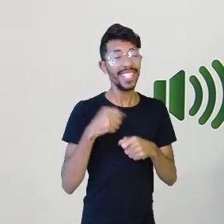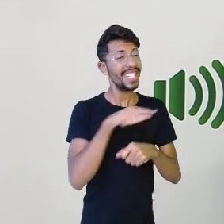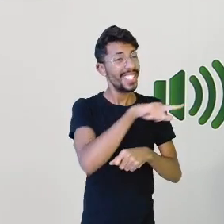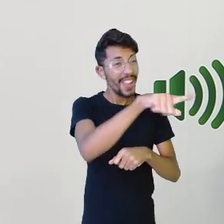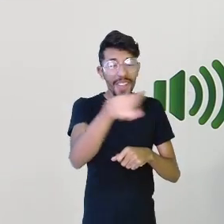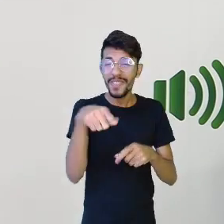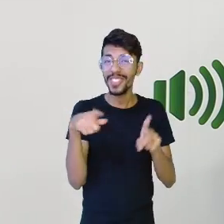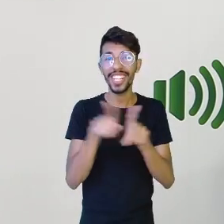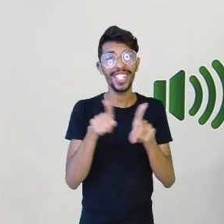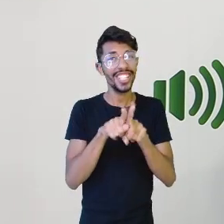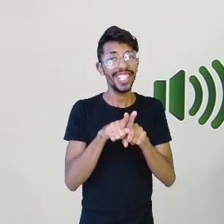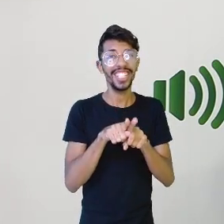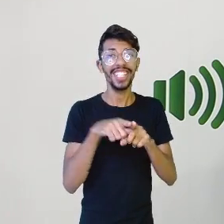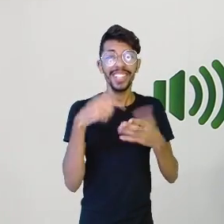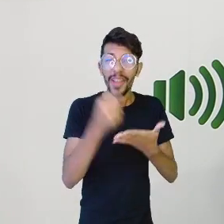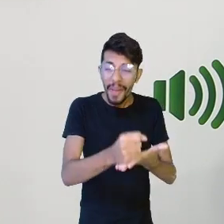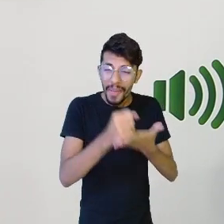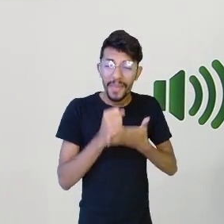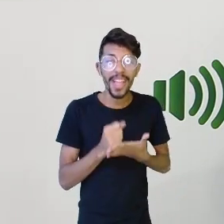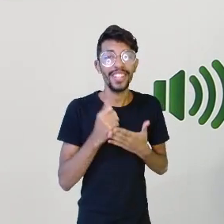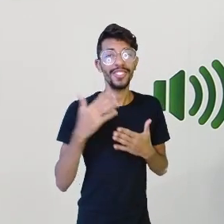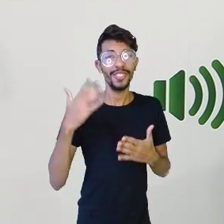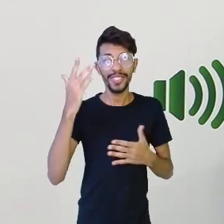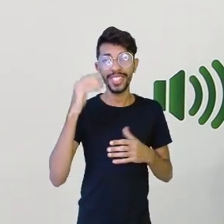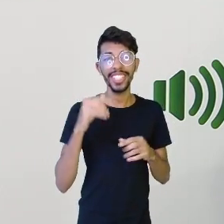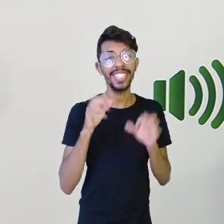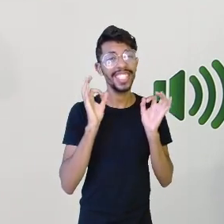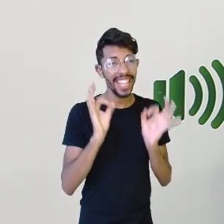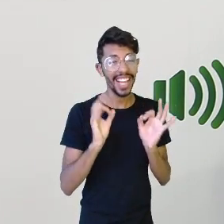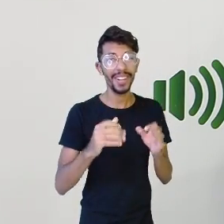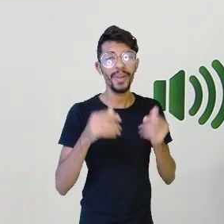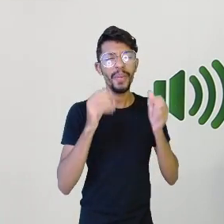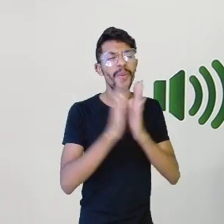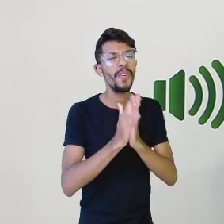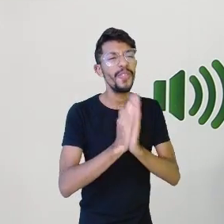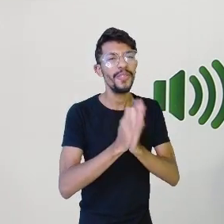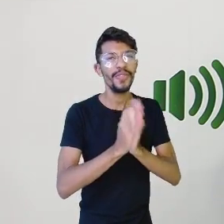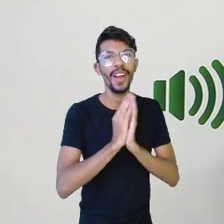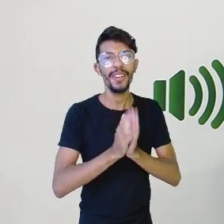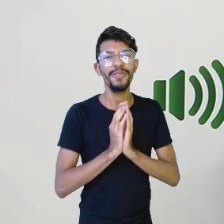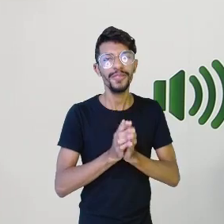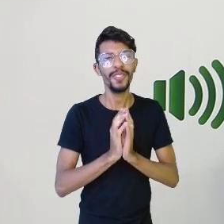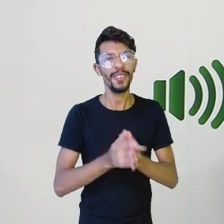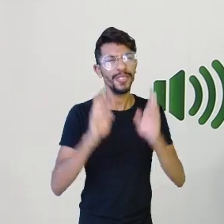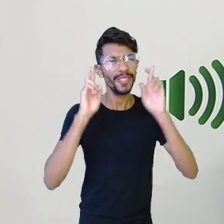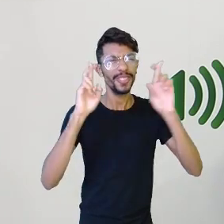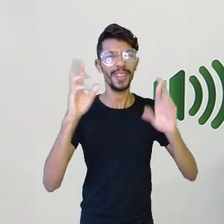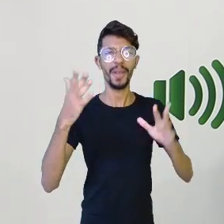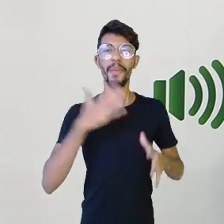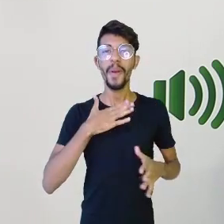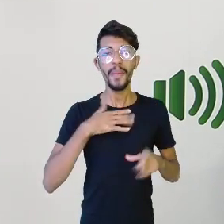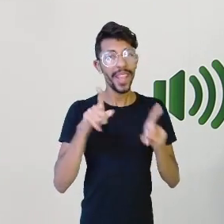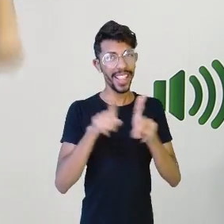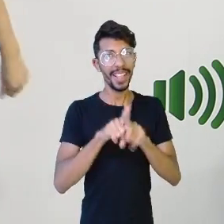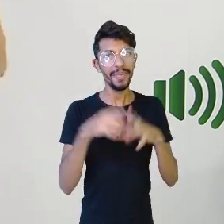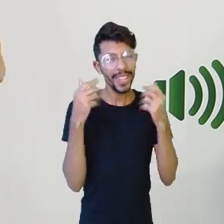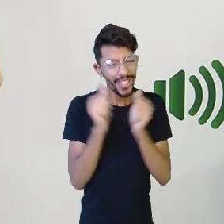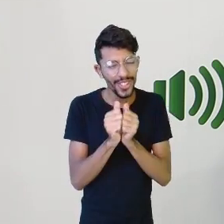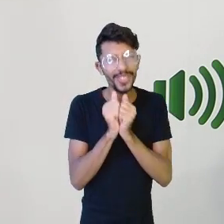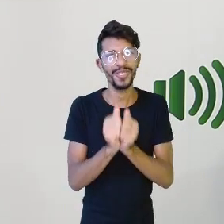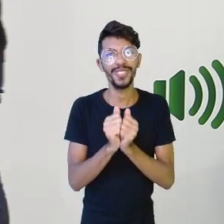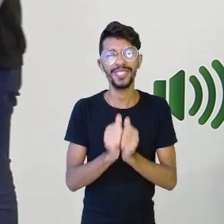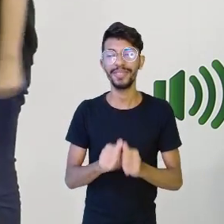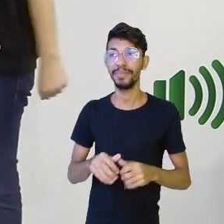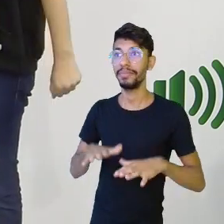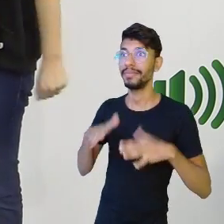vocês prestem atenção aqui no meu desempenho. Por favor, a torcida é essencial. Vamos juntos nessa, nós vamos conseguir. Pois